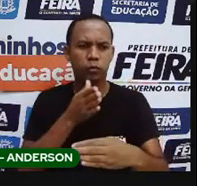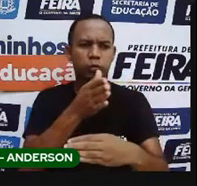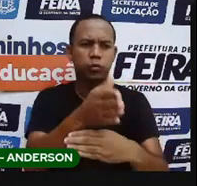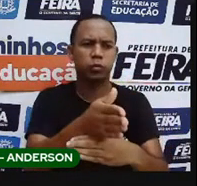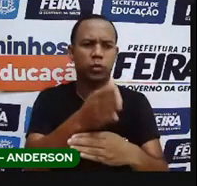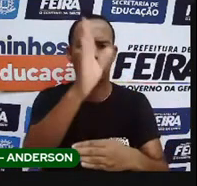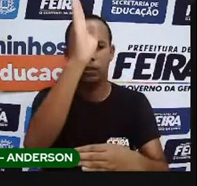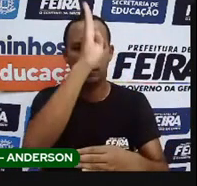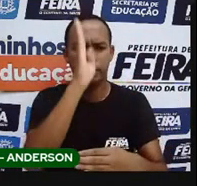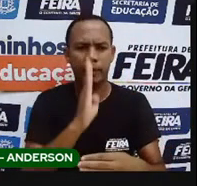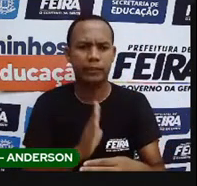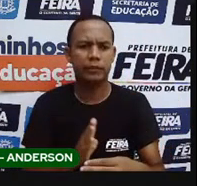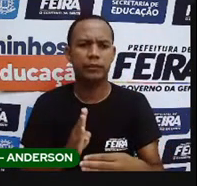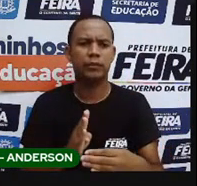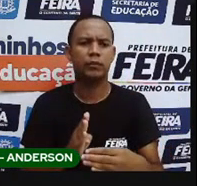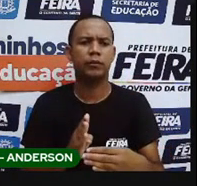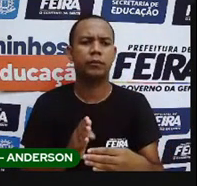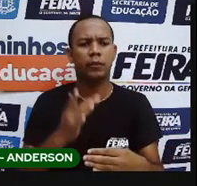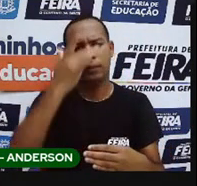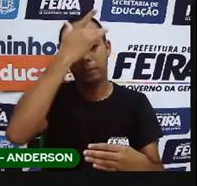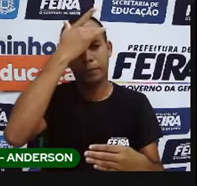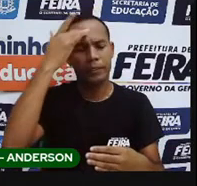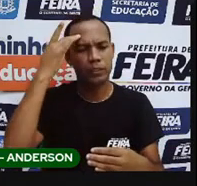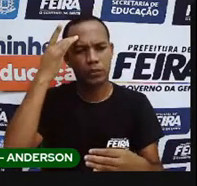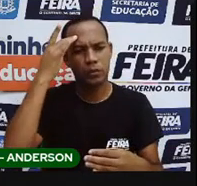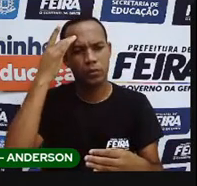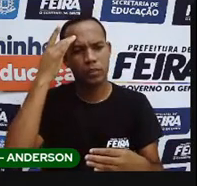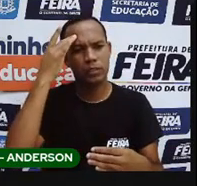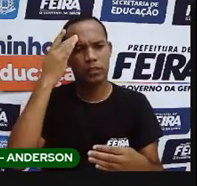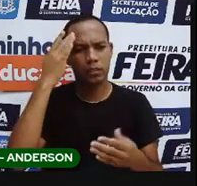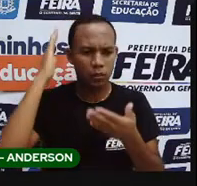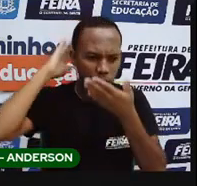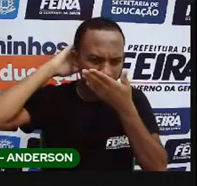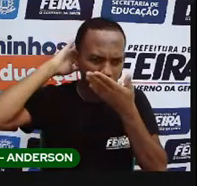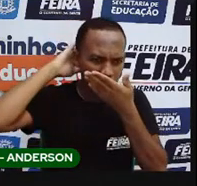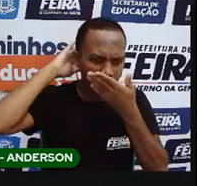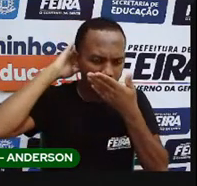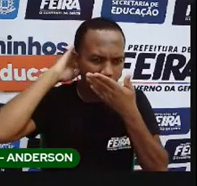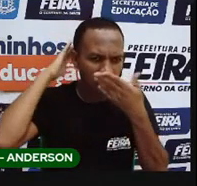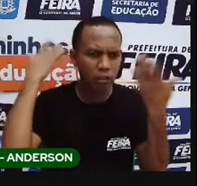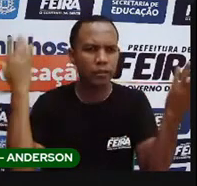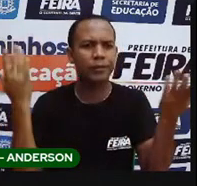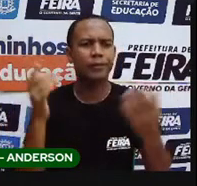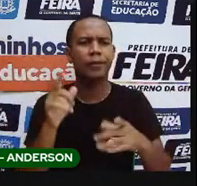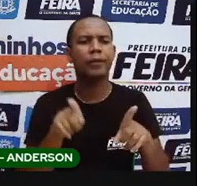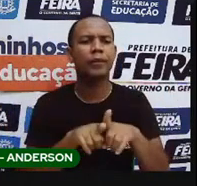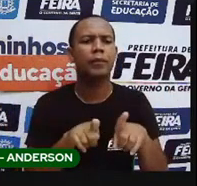povos indígenas, a quantidade de povos indígenas, fala sobre o sexo, sobre o VGE,